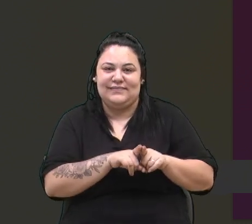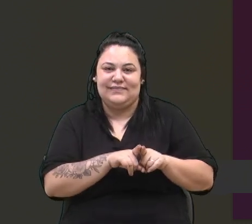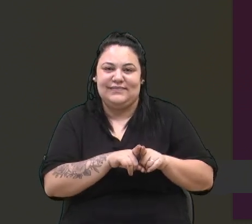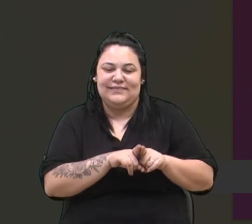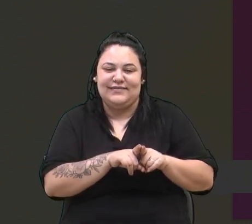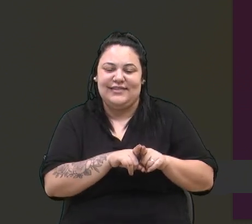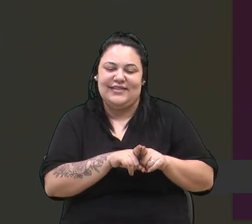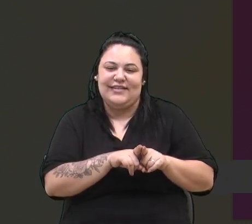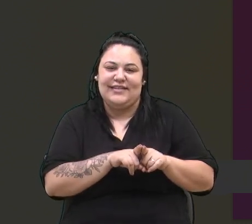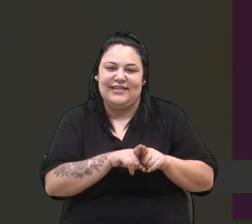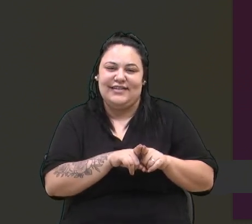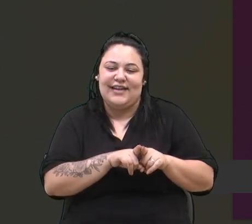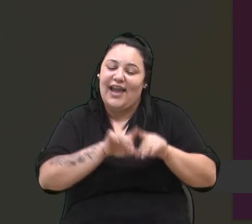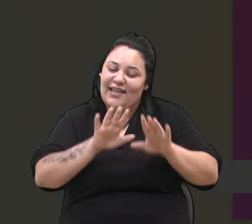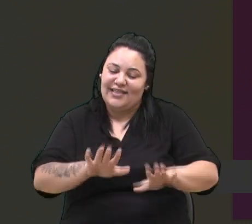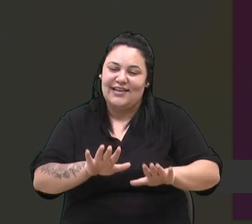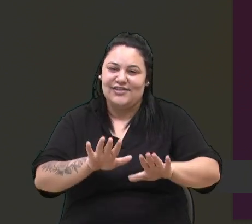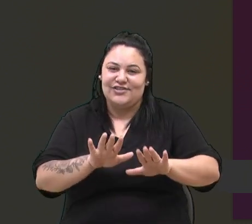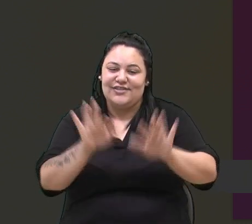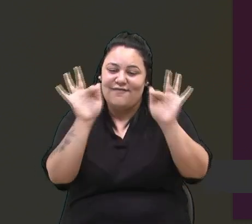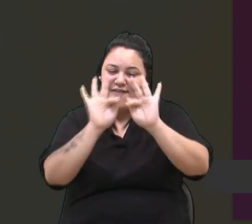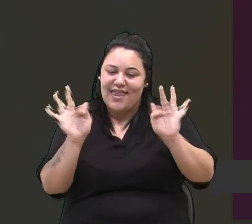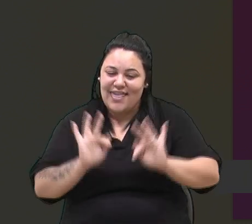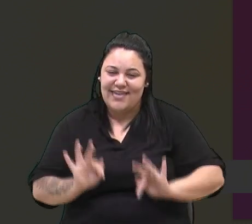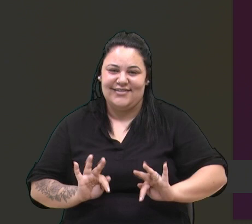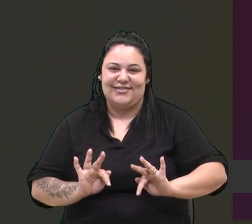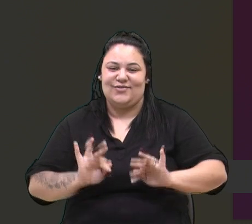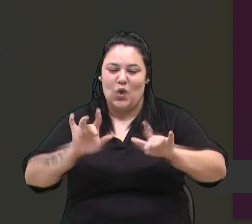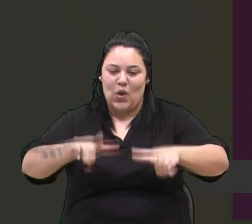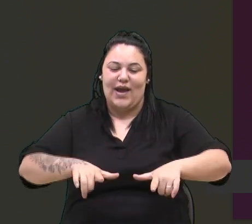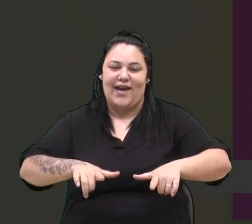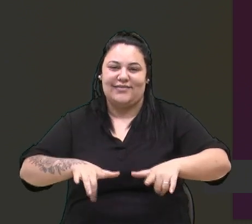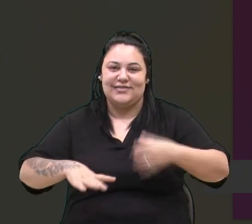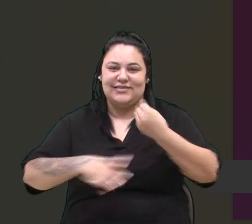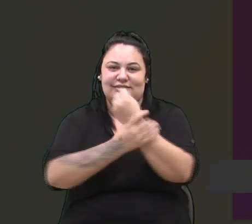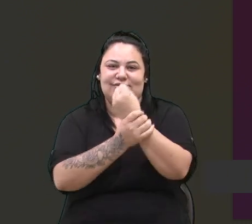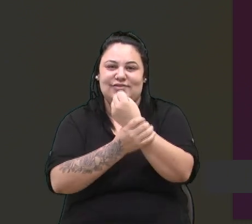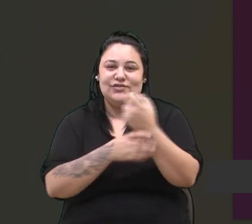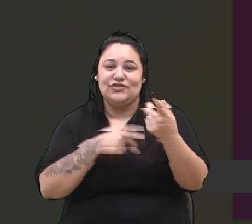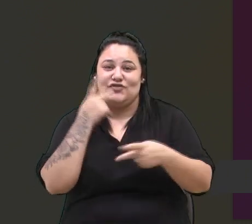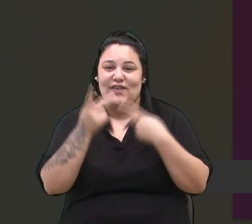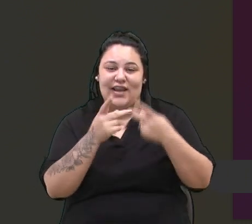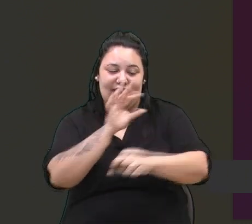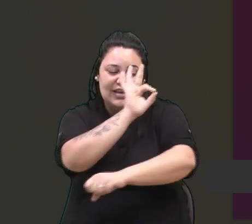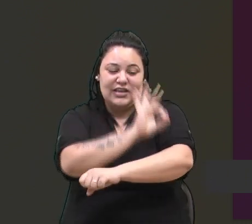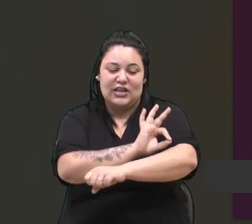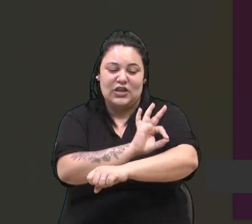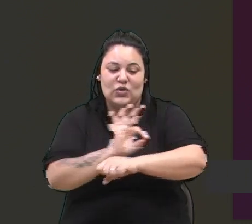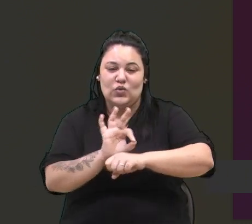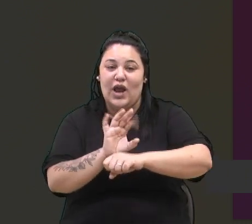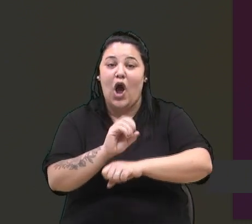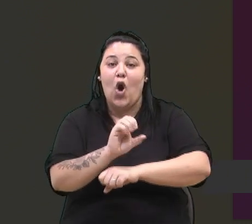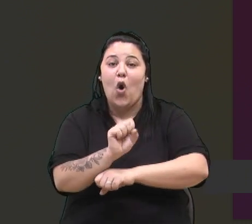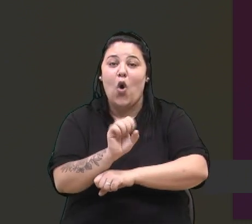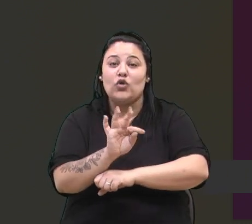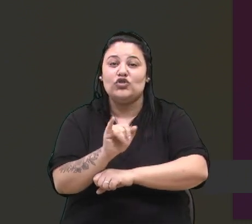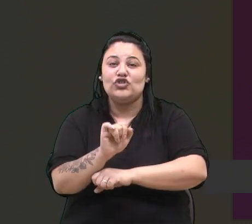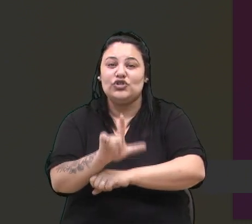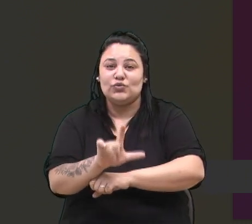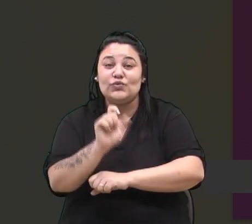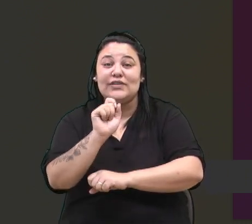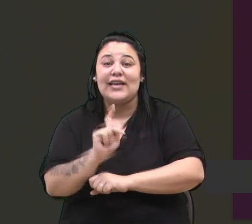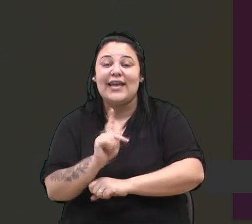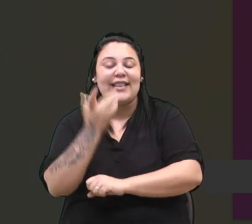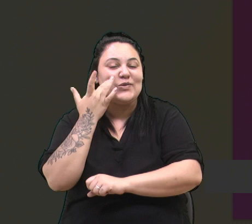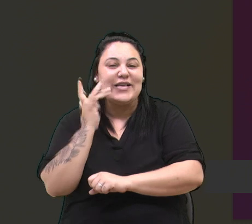alegres, eles ficam mais seguros. Hoje a gente fala em arquitetura hostil. Para quem não sabe o que é arquitetura hostil,